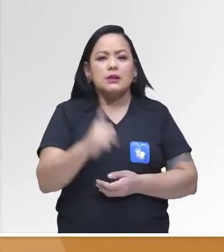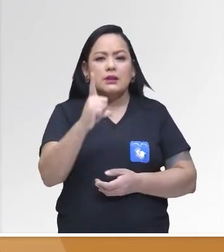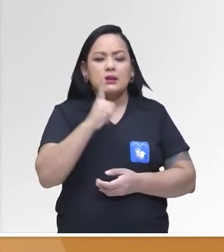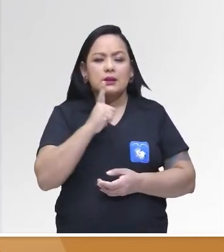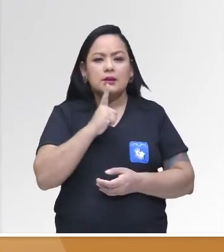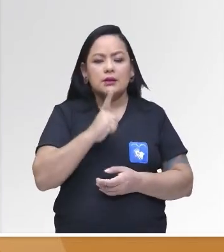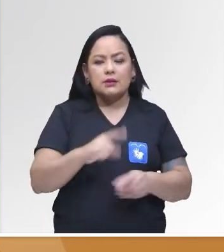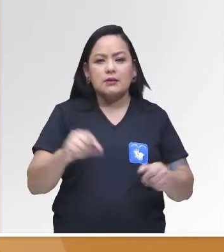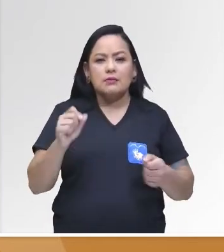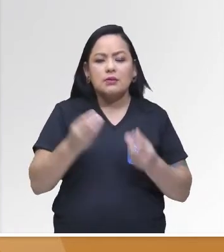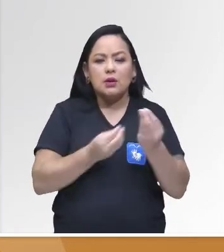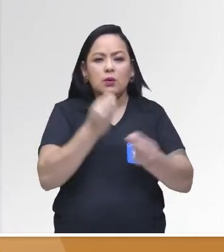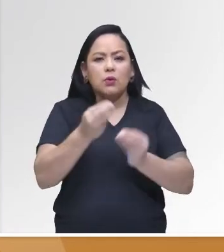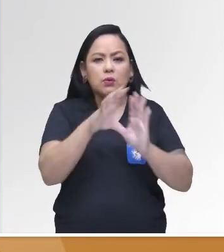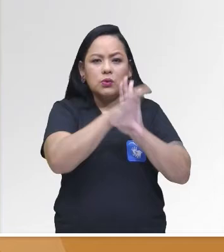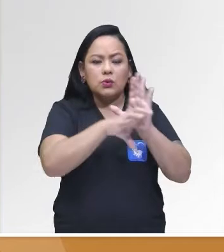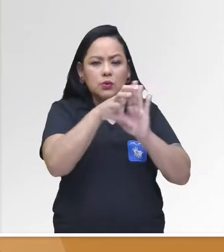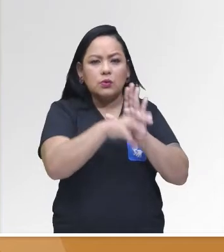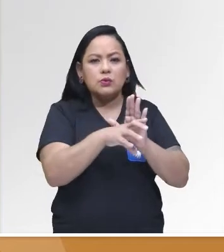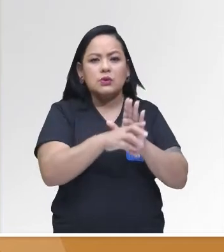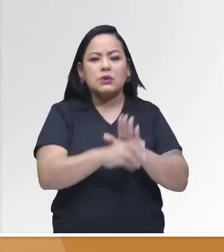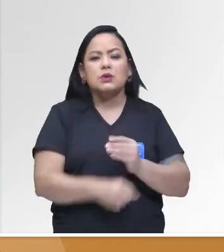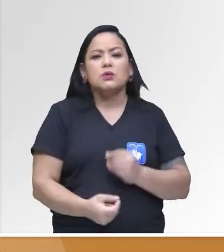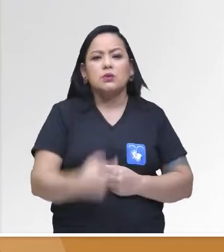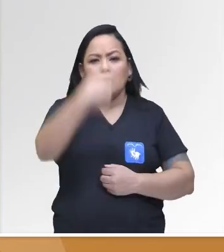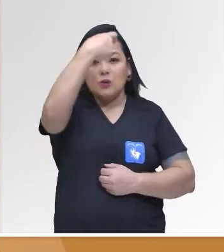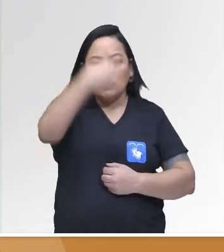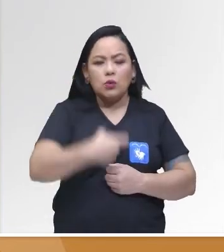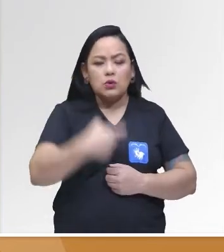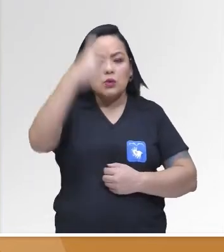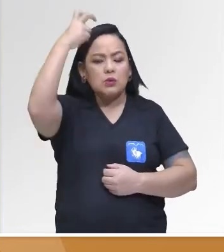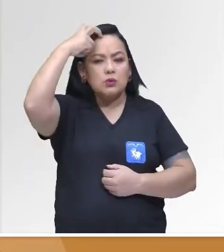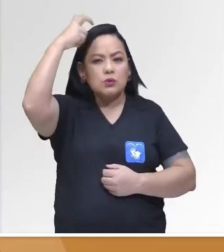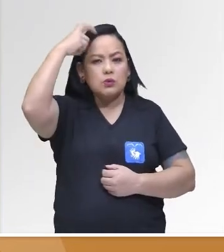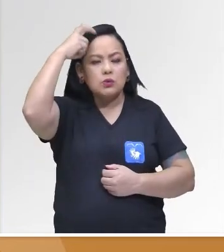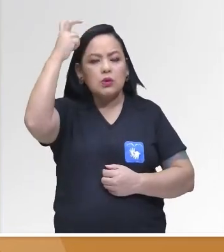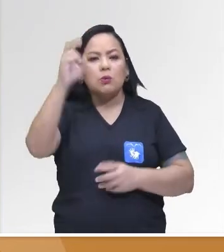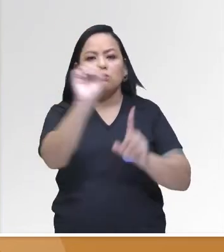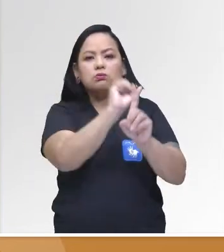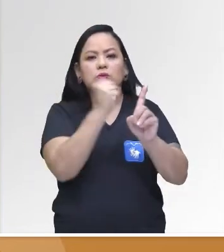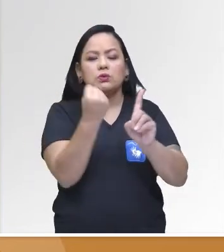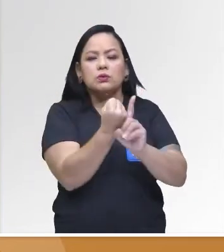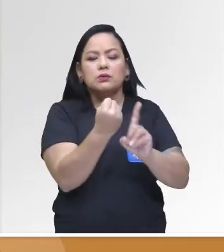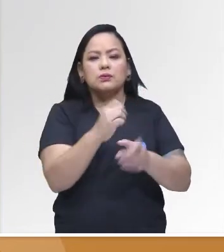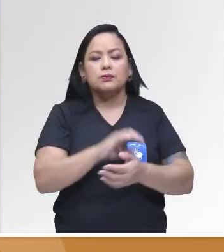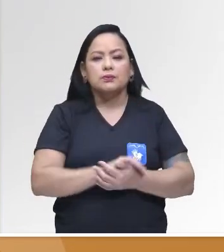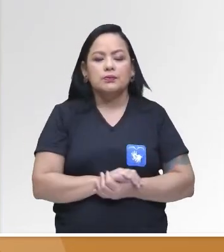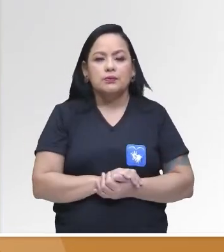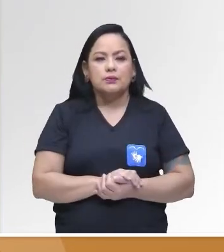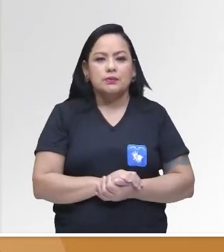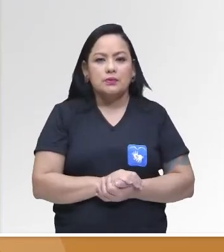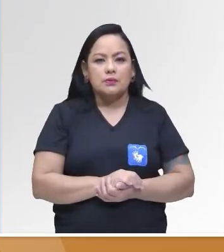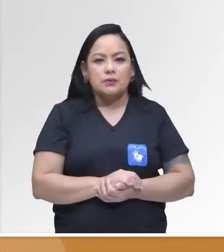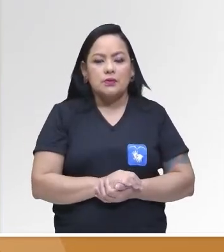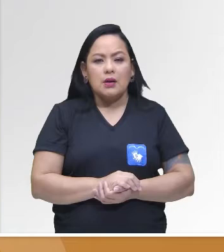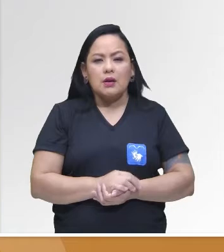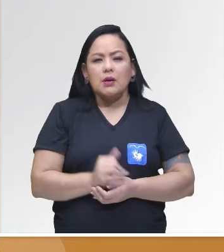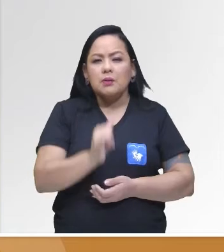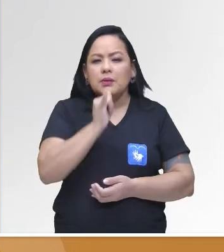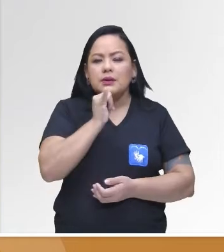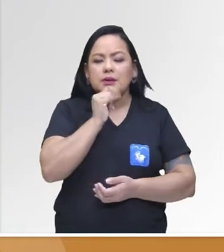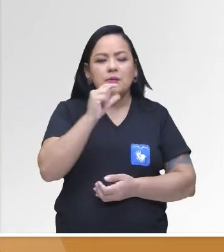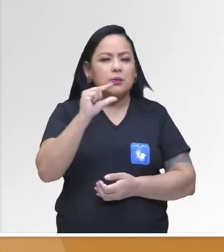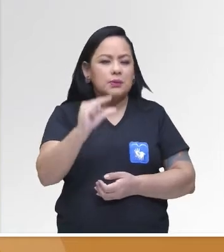na definição da identidade cultural de uma sociedade. Vamos dar um pequeno